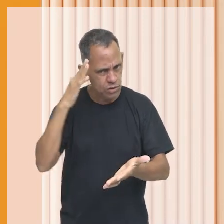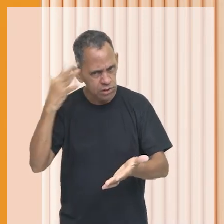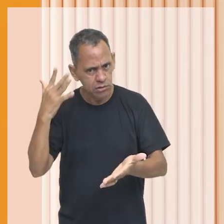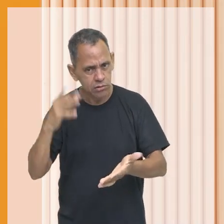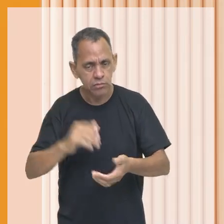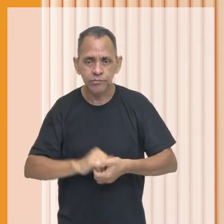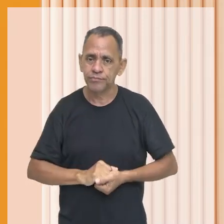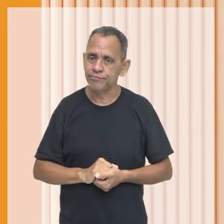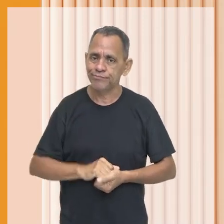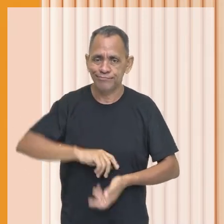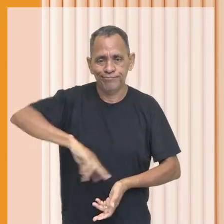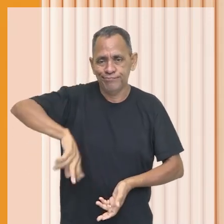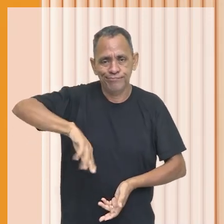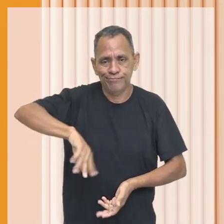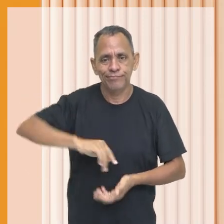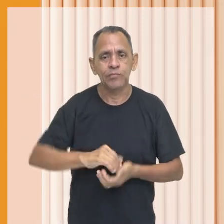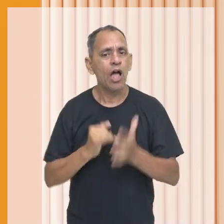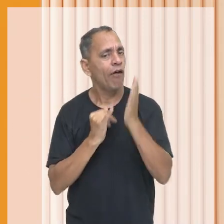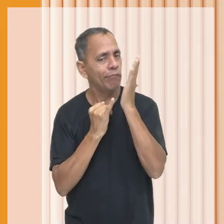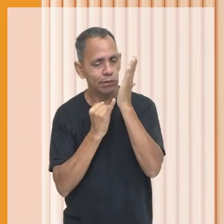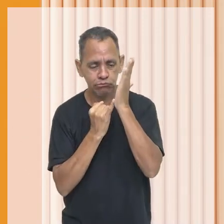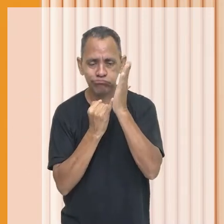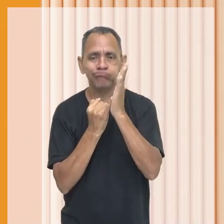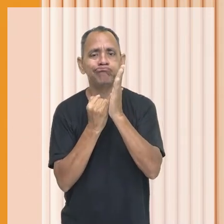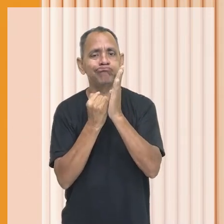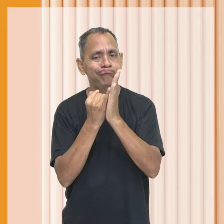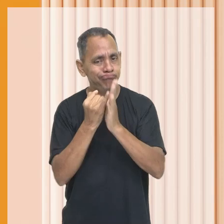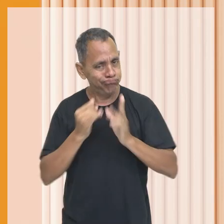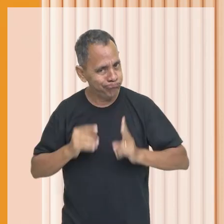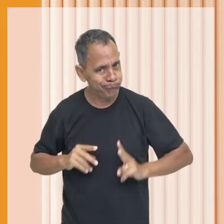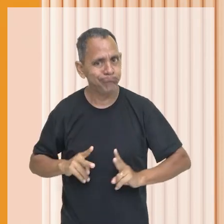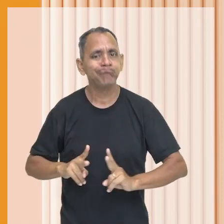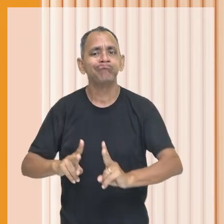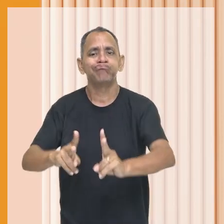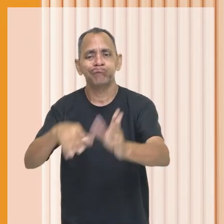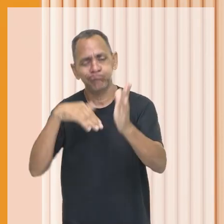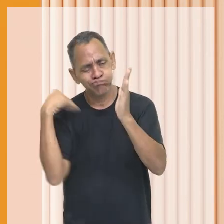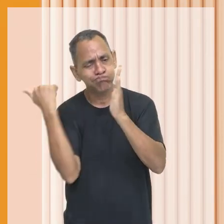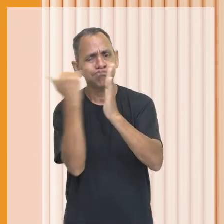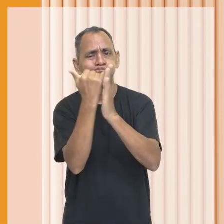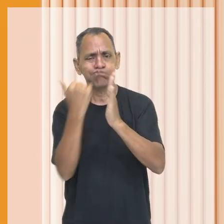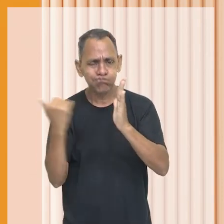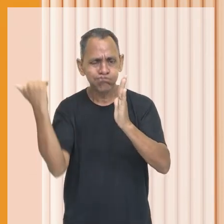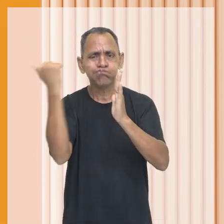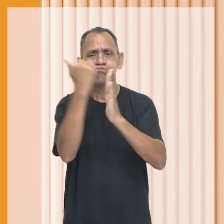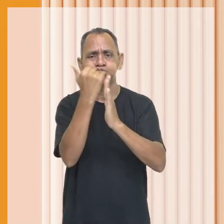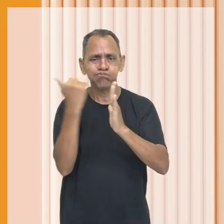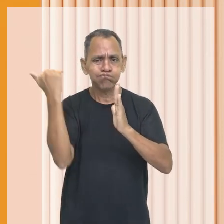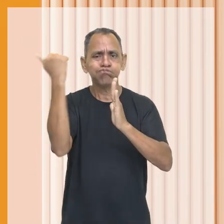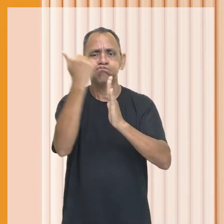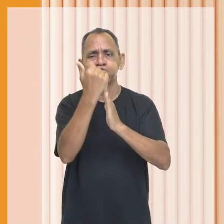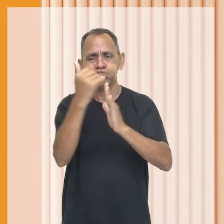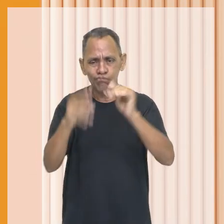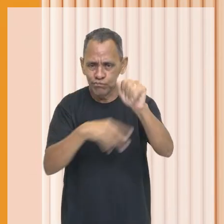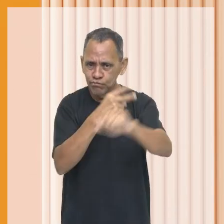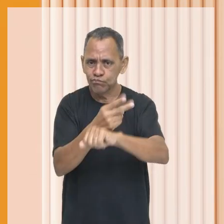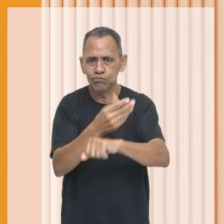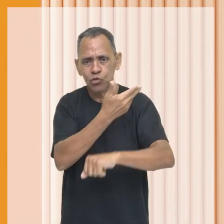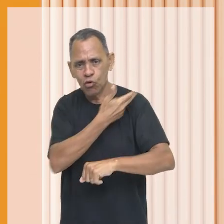não. Afinal de contas, a inflação continuou crescendo, tanto que será necessário um pouco depois do governo, na